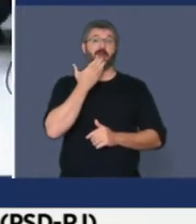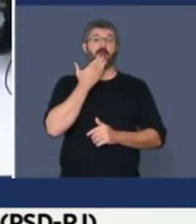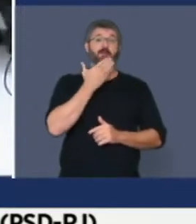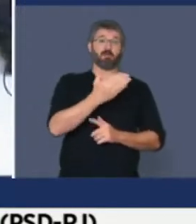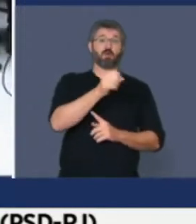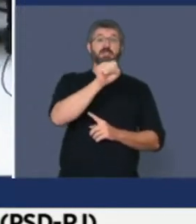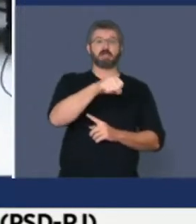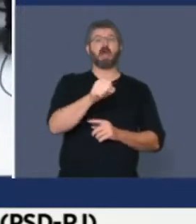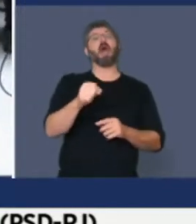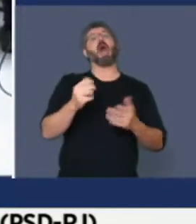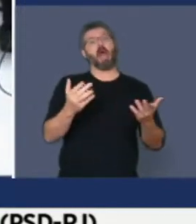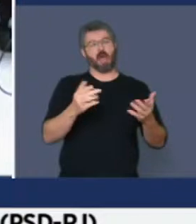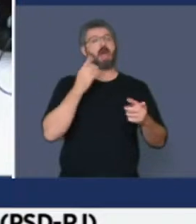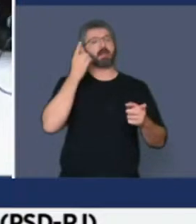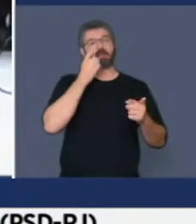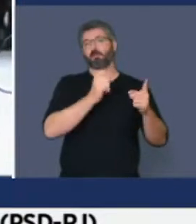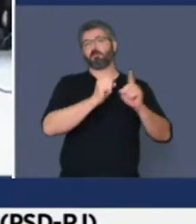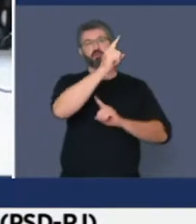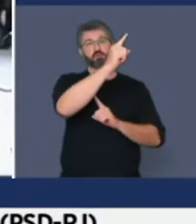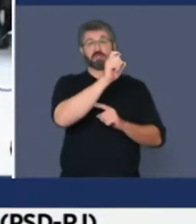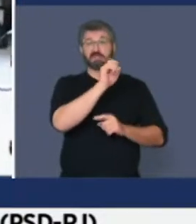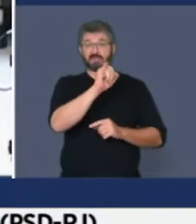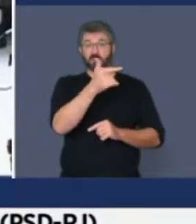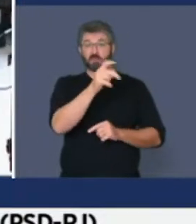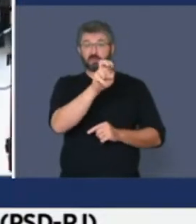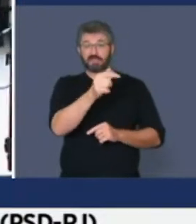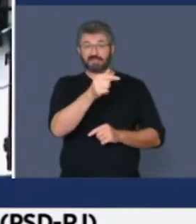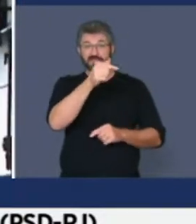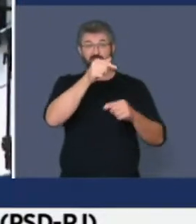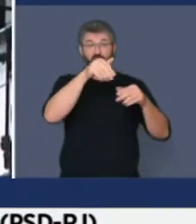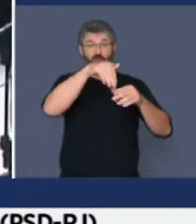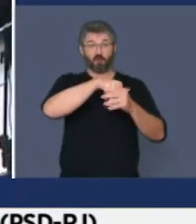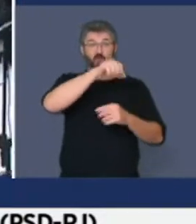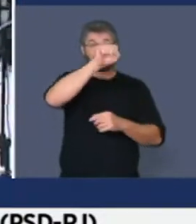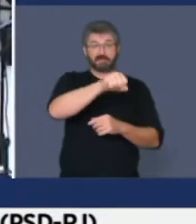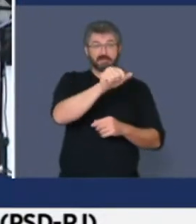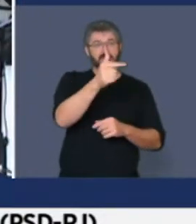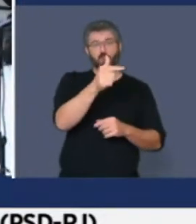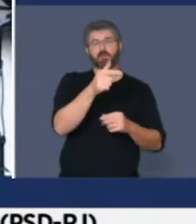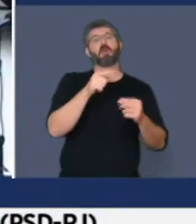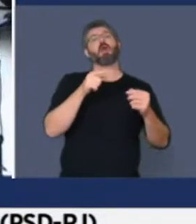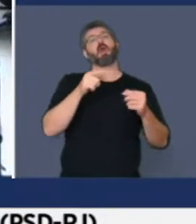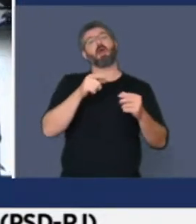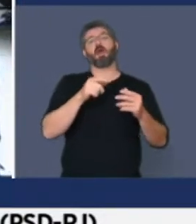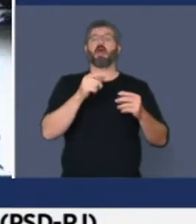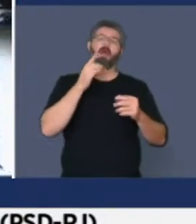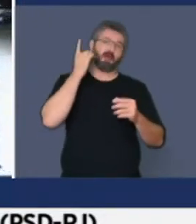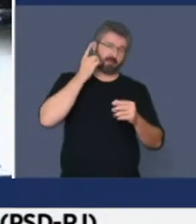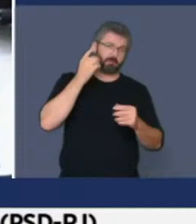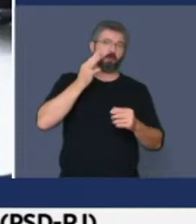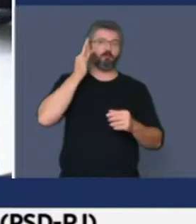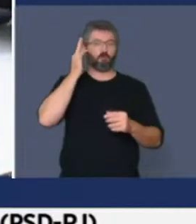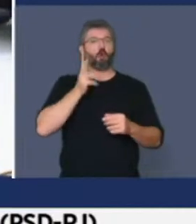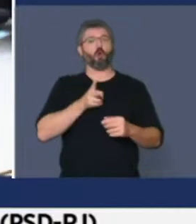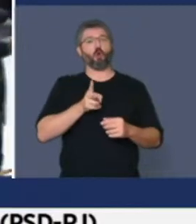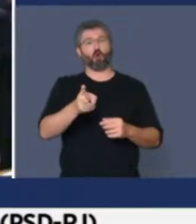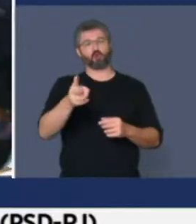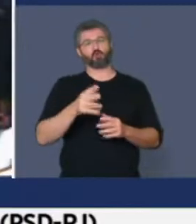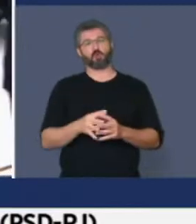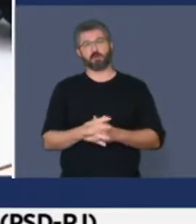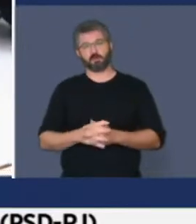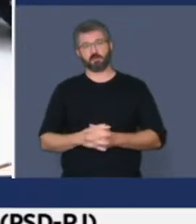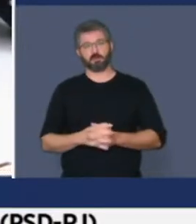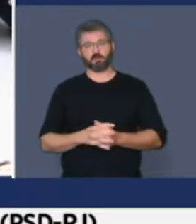sim pela aprovação do projeto de resolução que prevê a aplicação da perda de